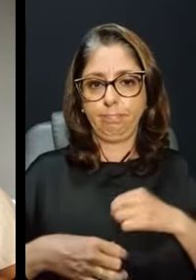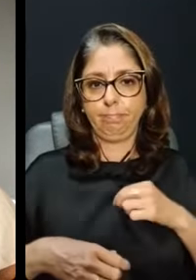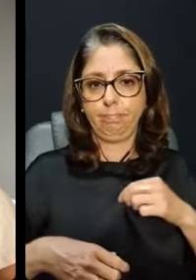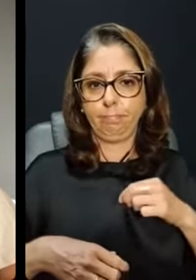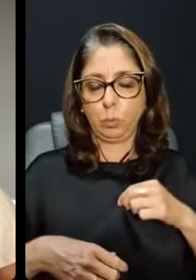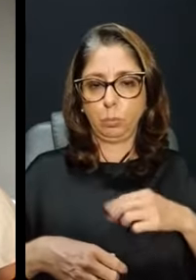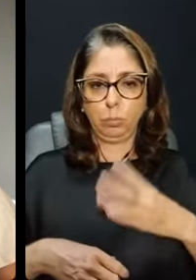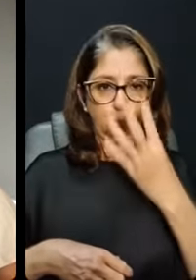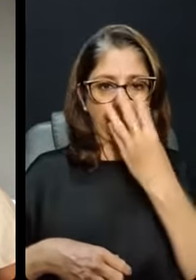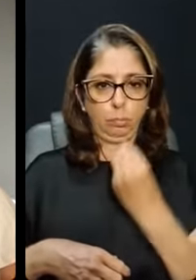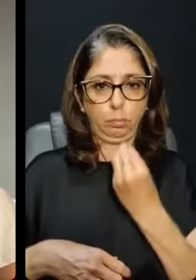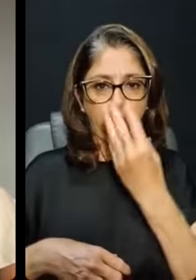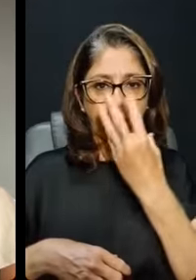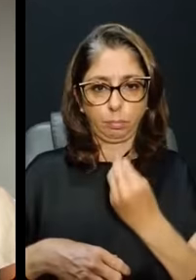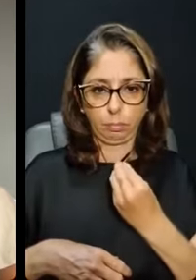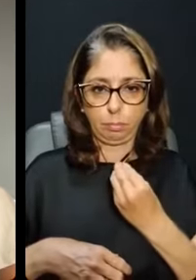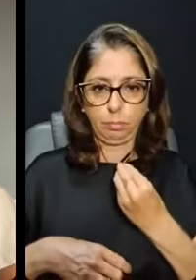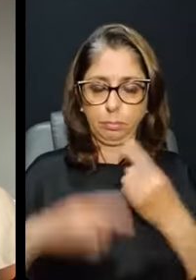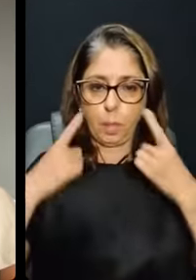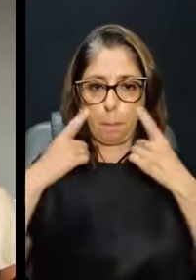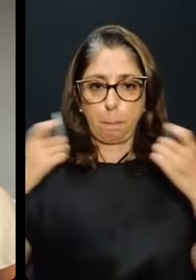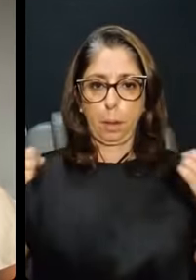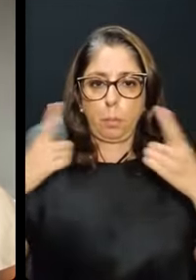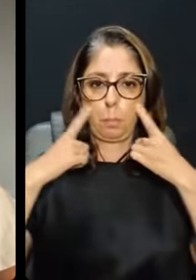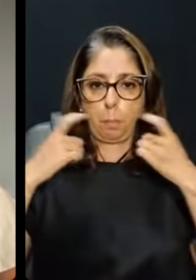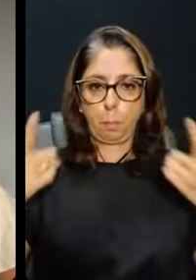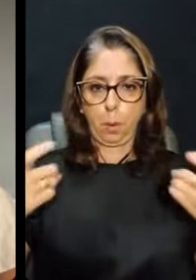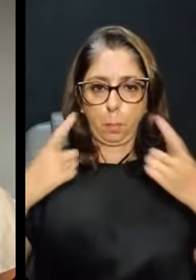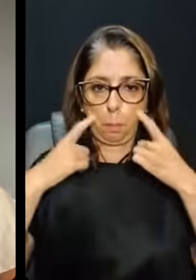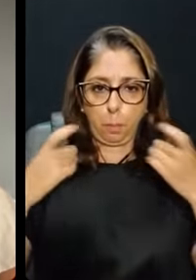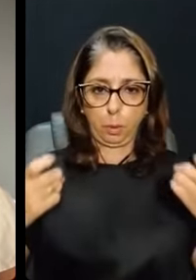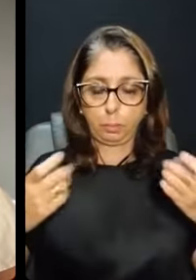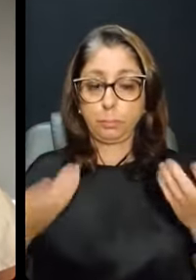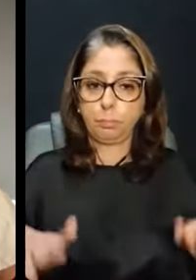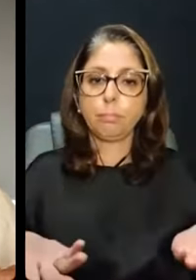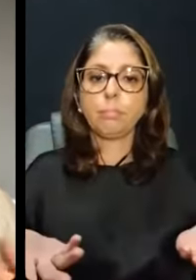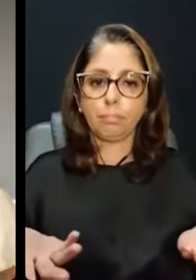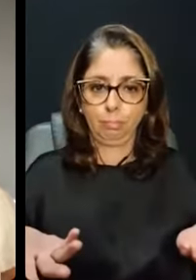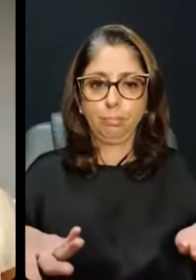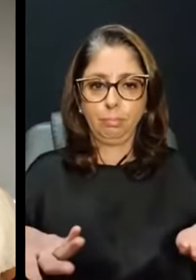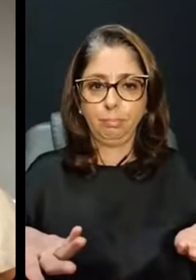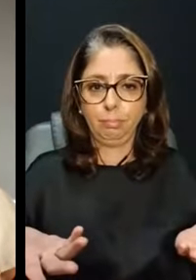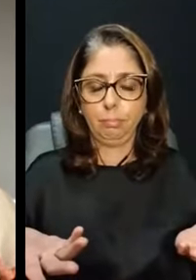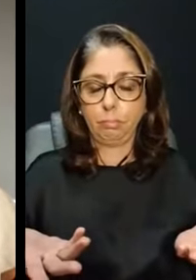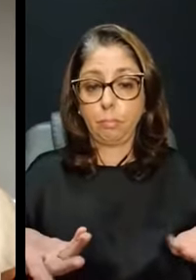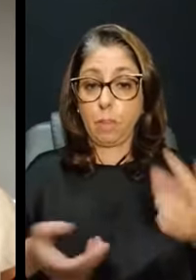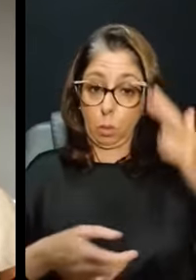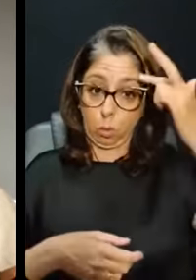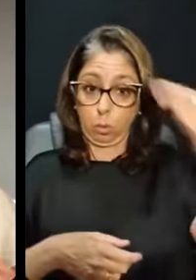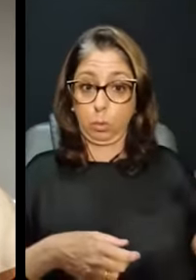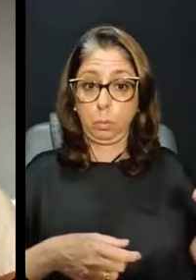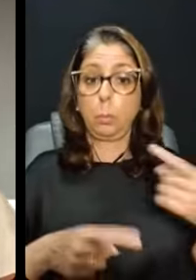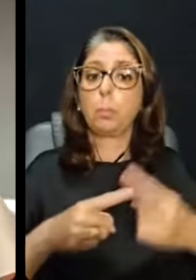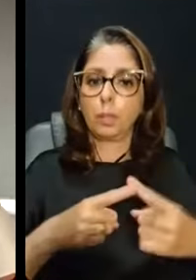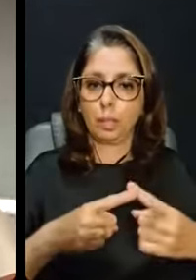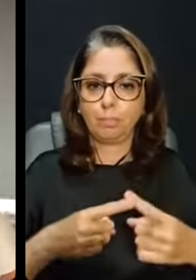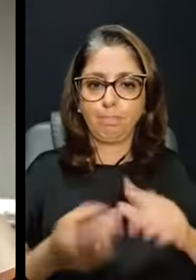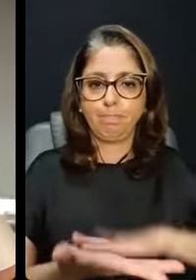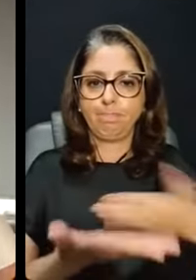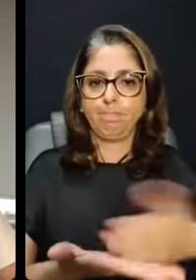o microfone dela, que seria o ideal, que normalmente se faz. Porque a intérprete está ali e